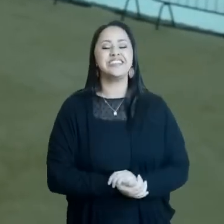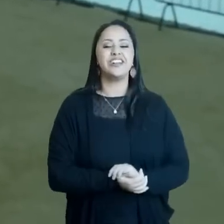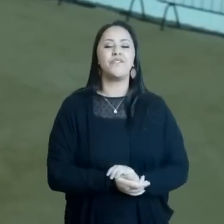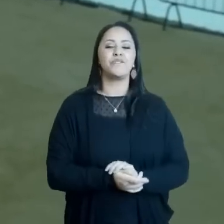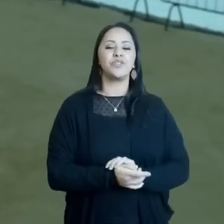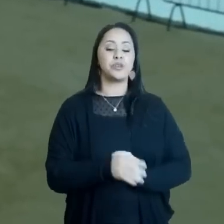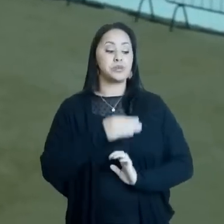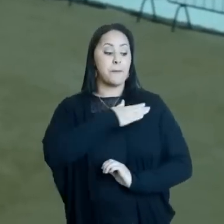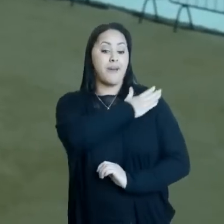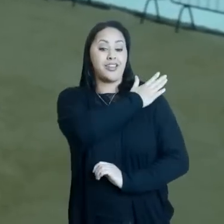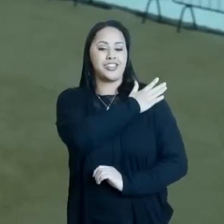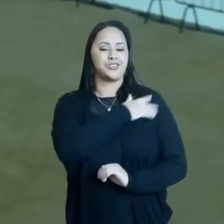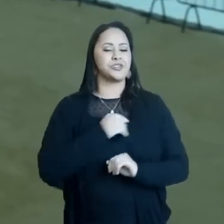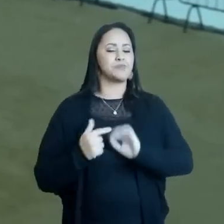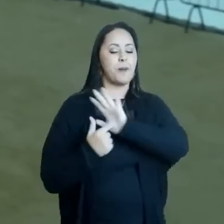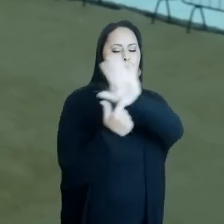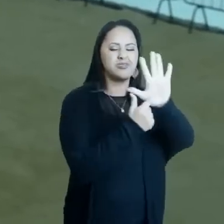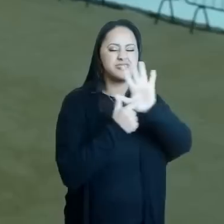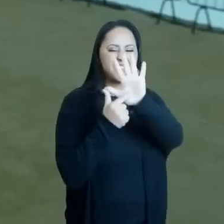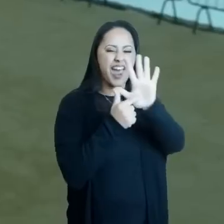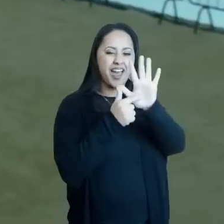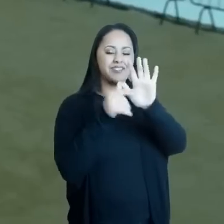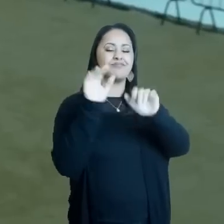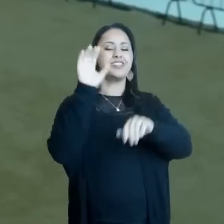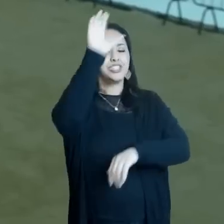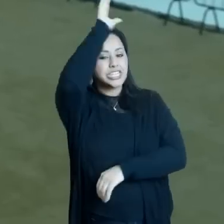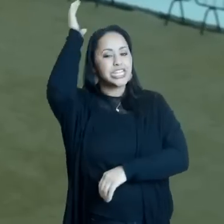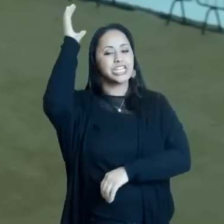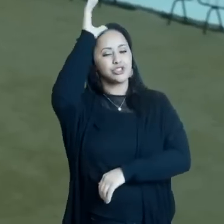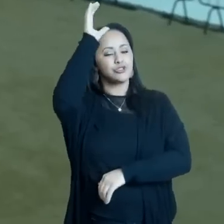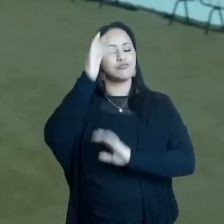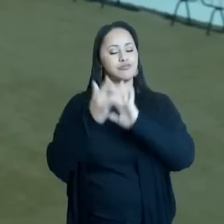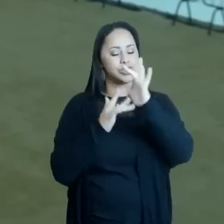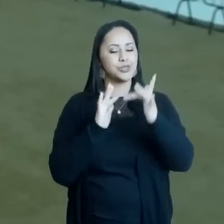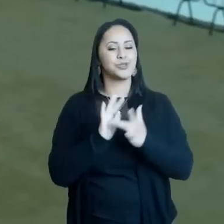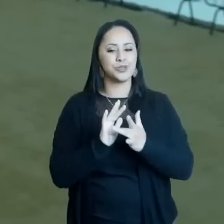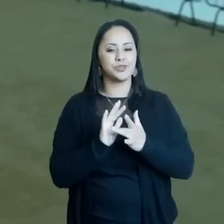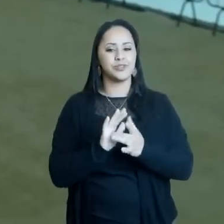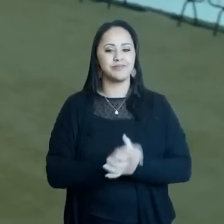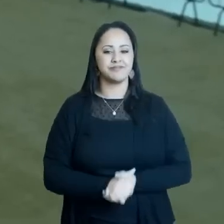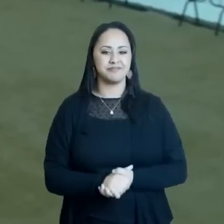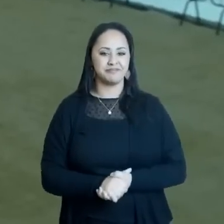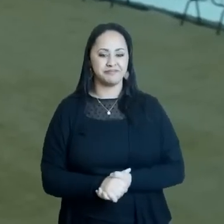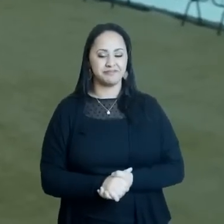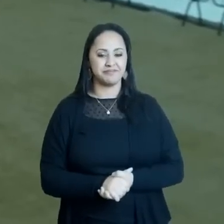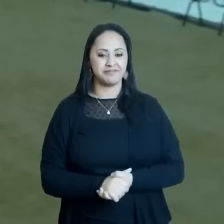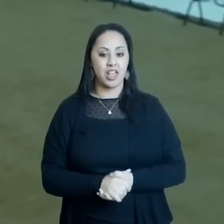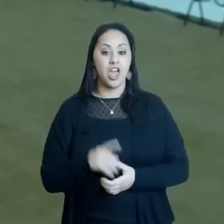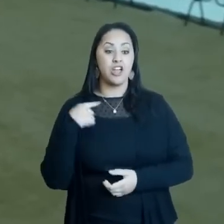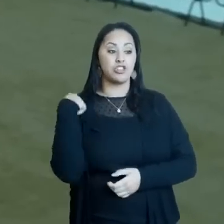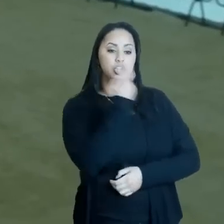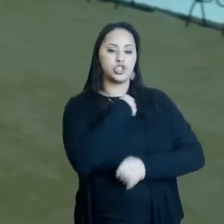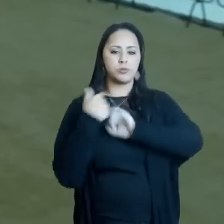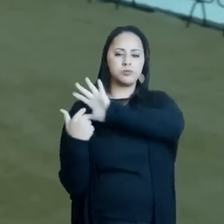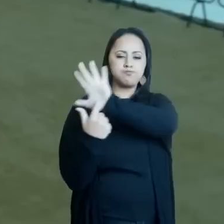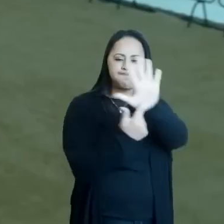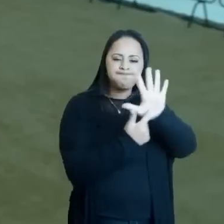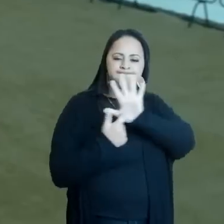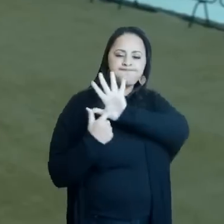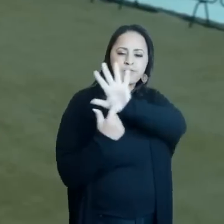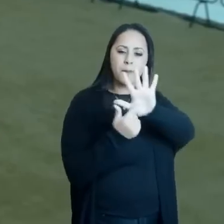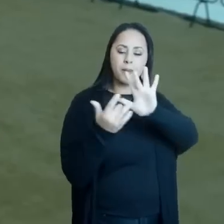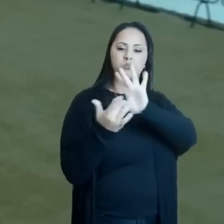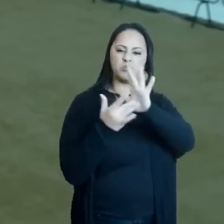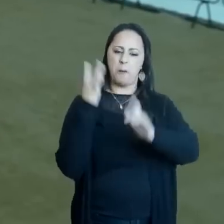Embaixadores de Cristo. Nós temos que remitir a glória dele. Nós somos outdoor dele, né? Eu falo assim, nós somos outdoor dele. Nós temos que ser um